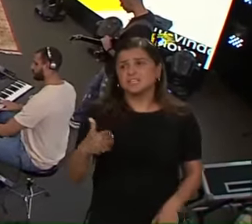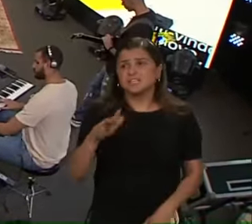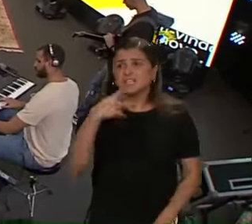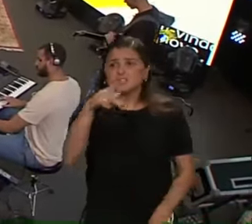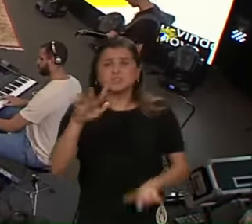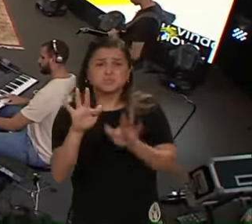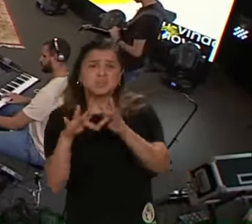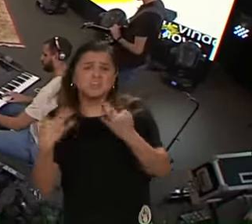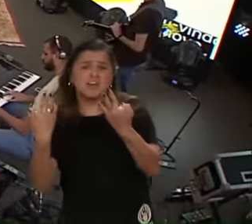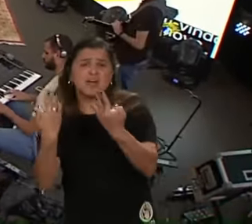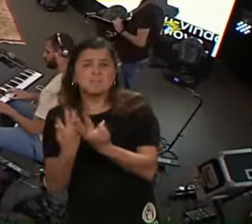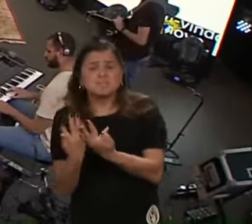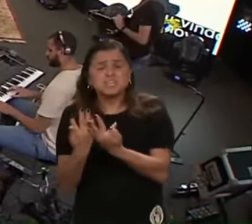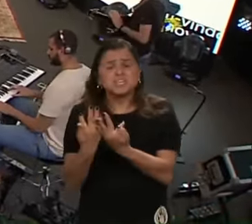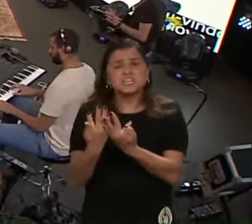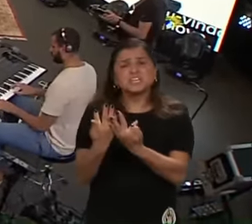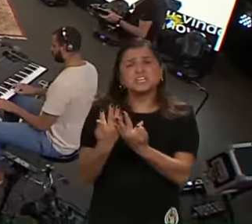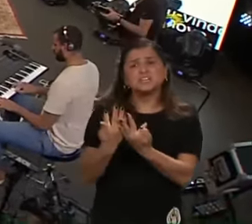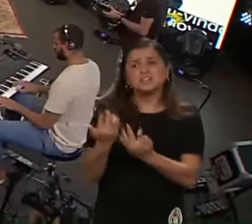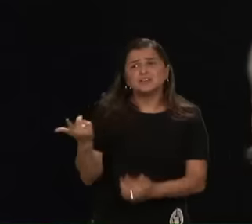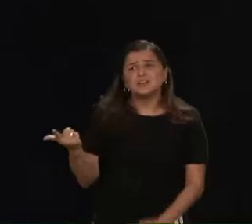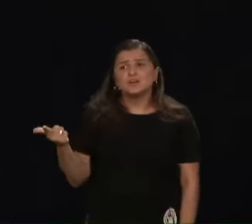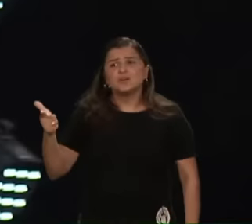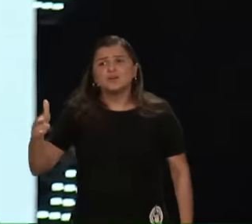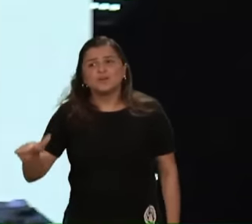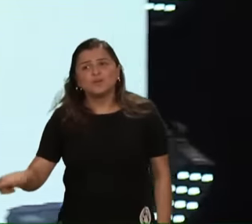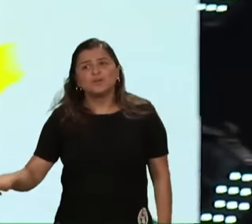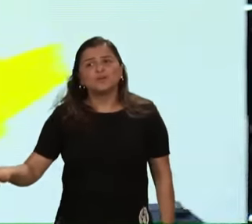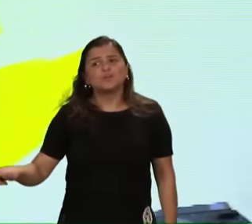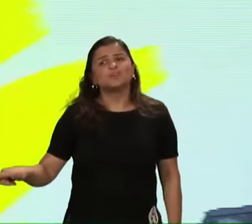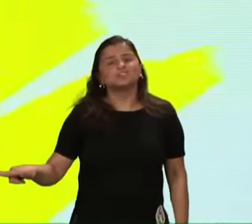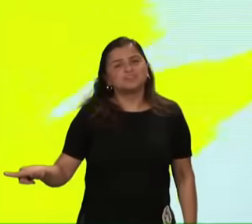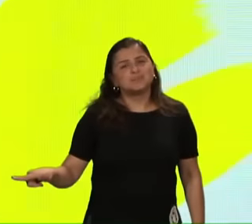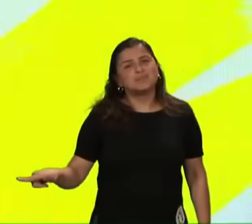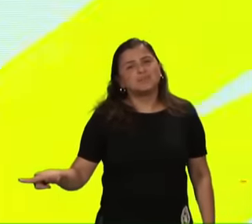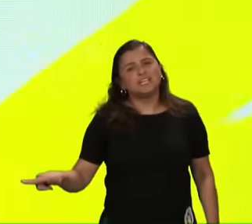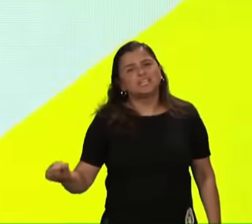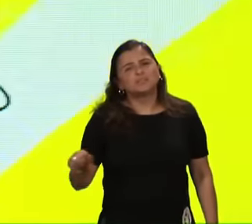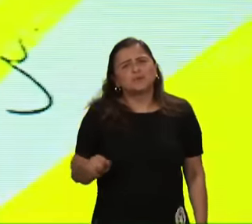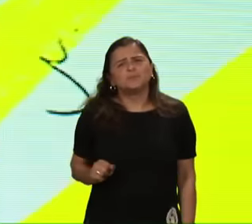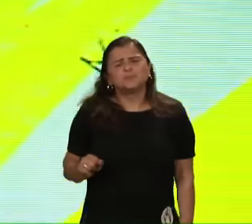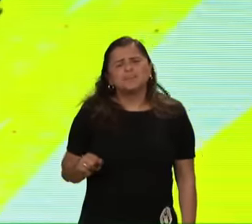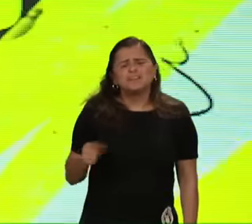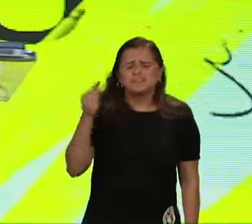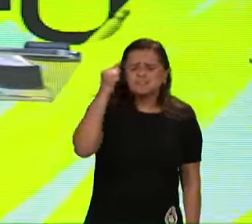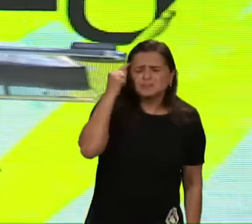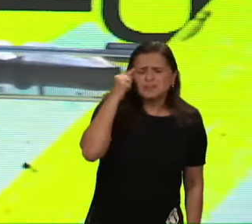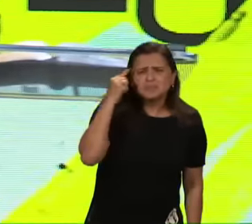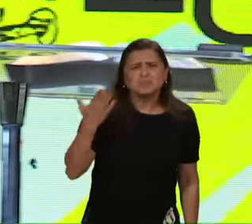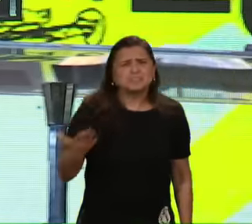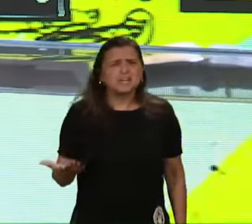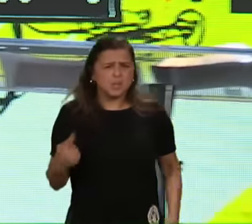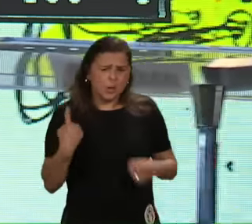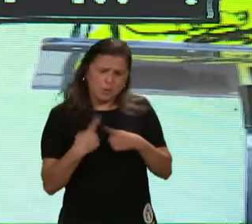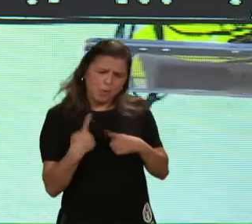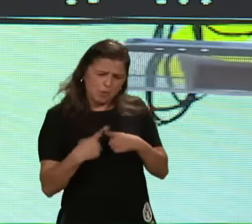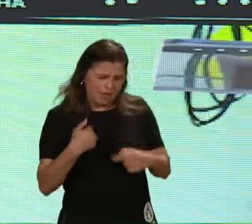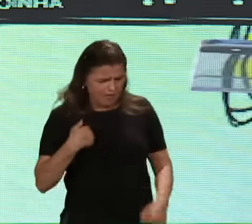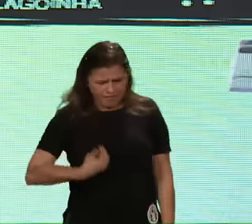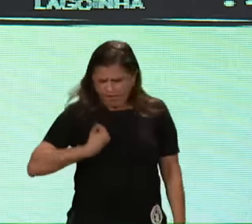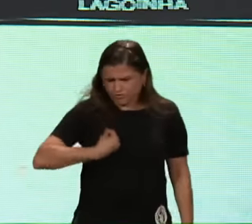familiares, pessoas que passaram pela sua história, e você fica questionando: por que que você